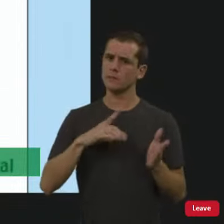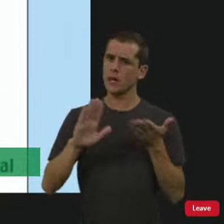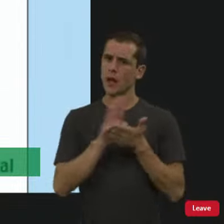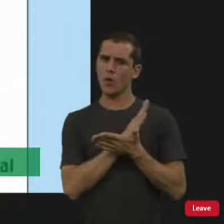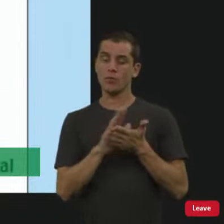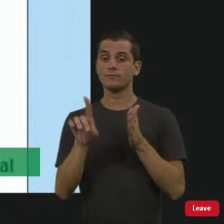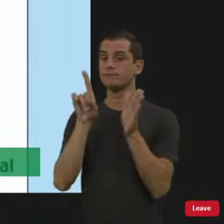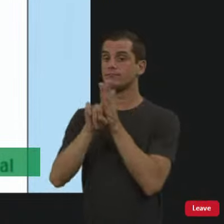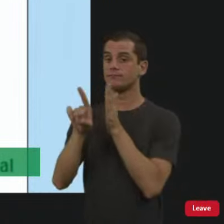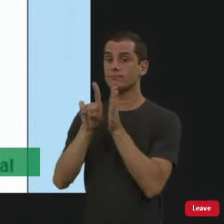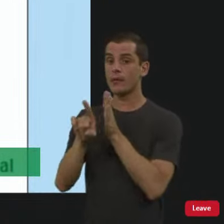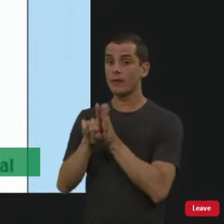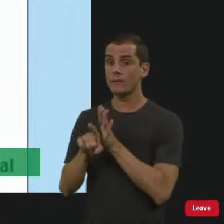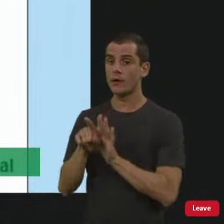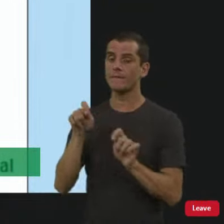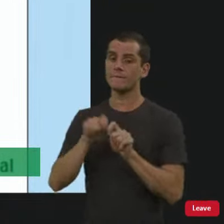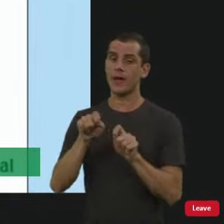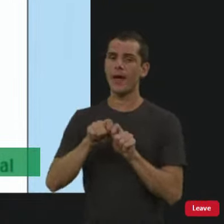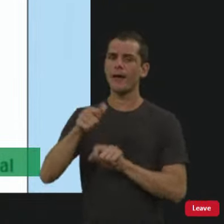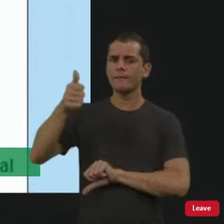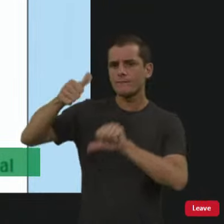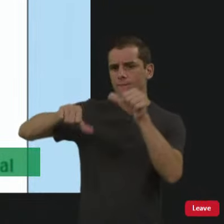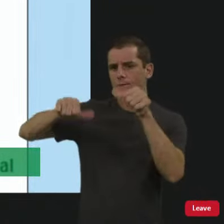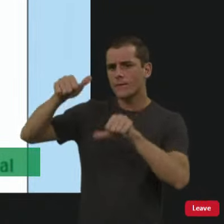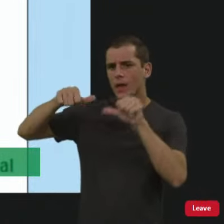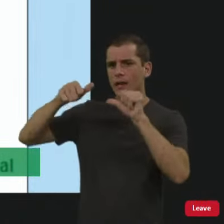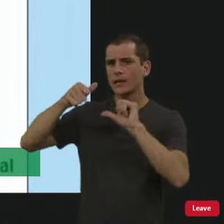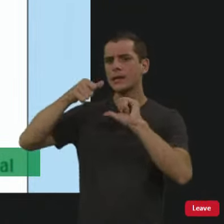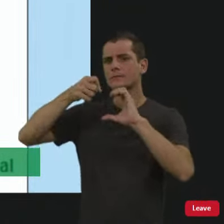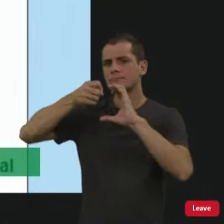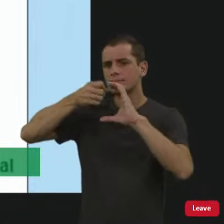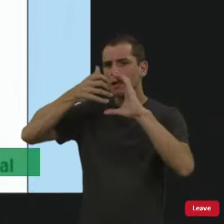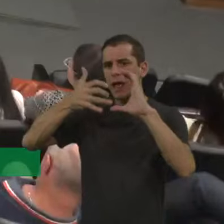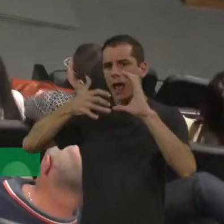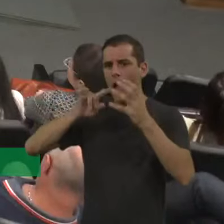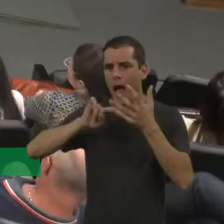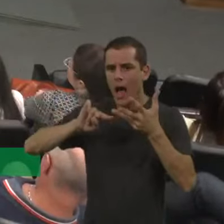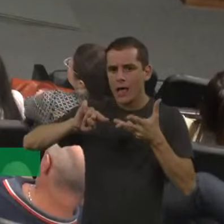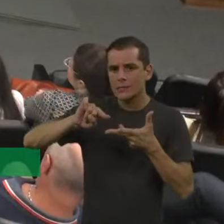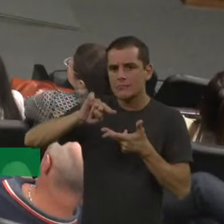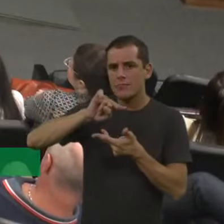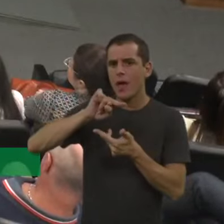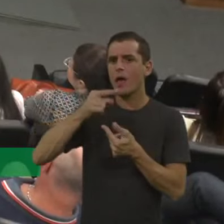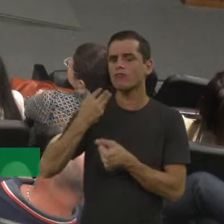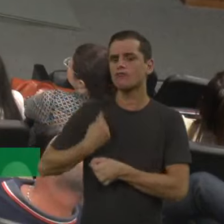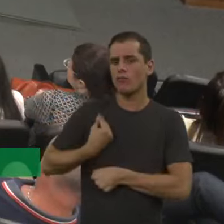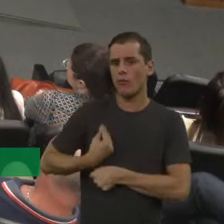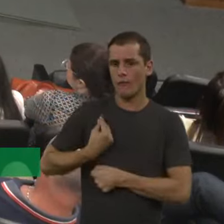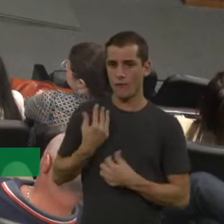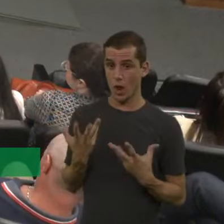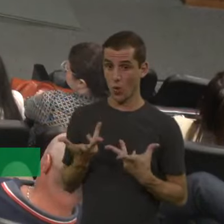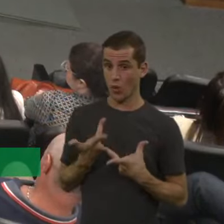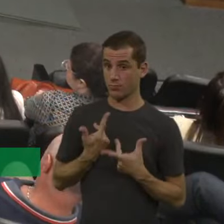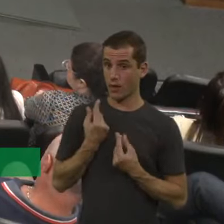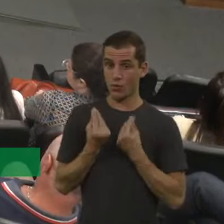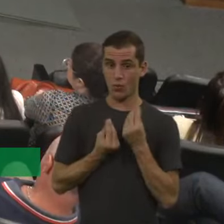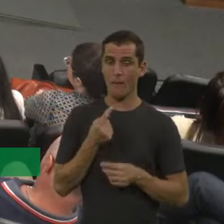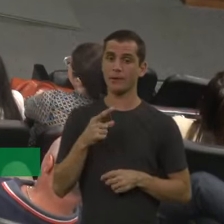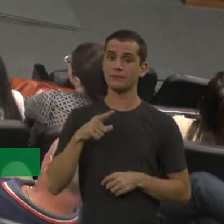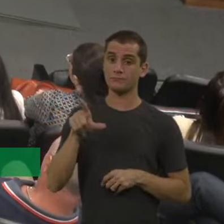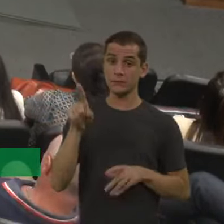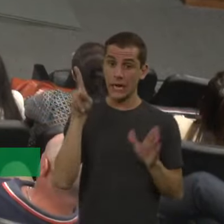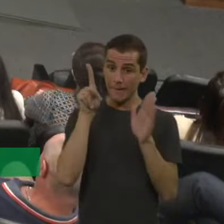pode avaliar alguns aspectos da qualidade de vida. Quando a gente, de acordo com esse o questionário que avalia a